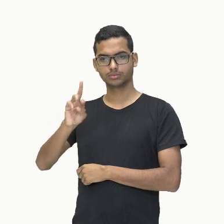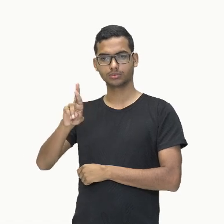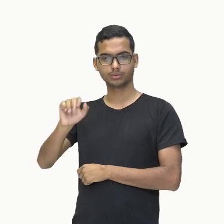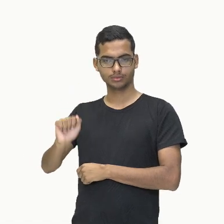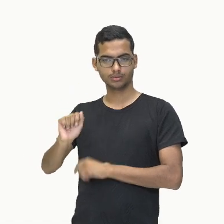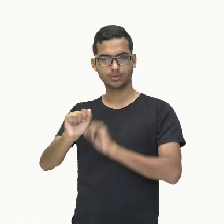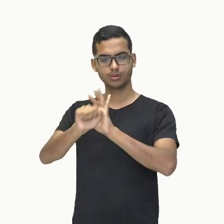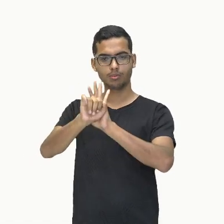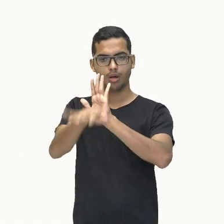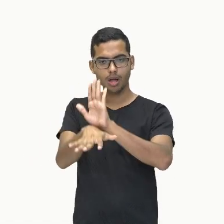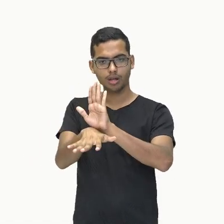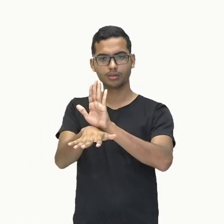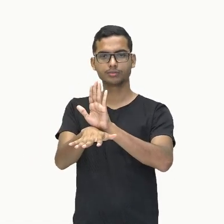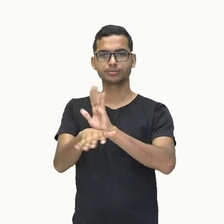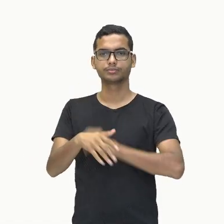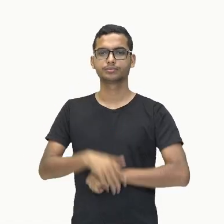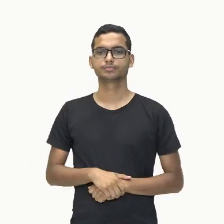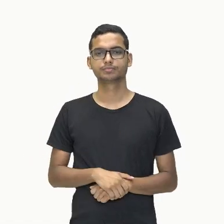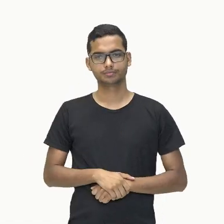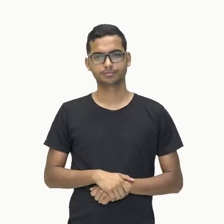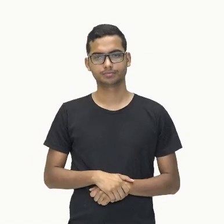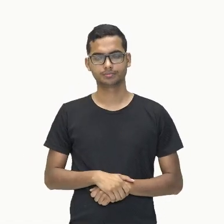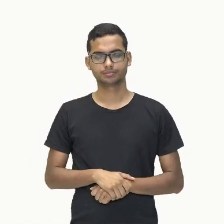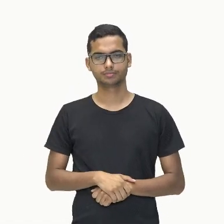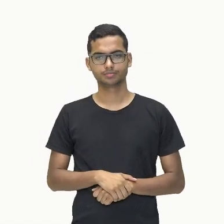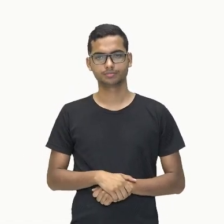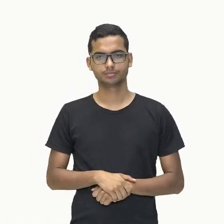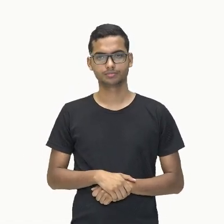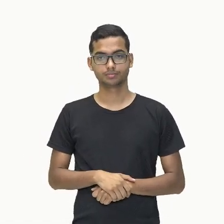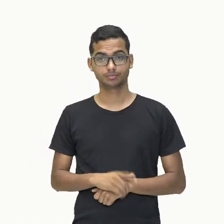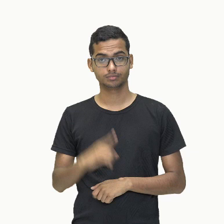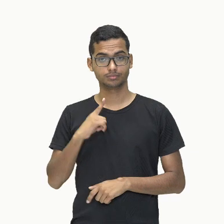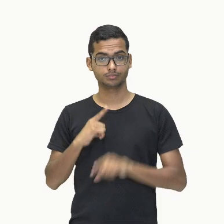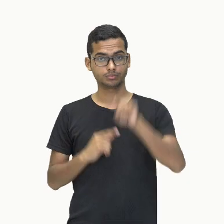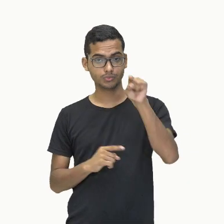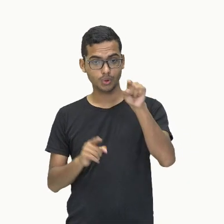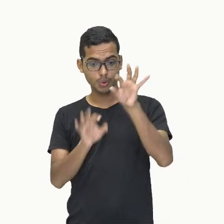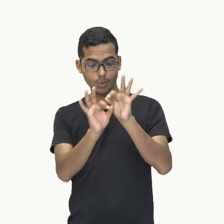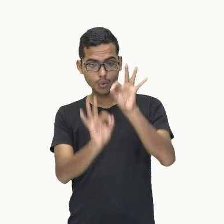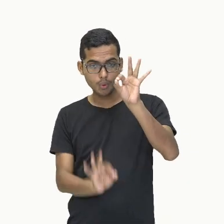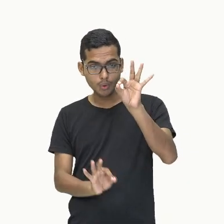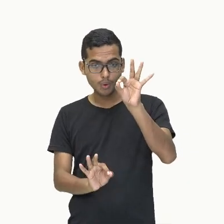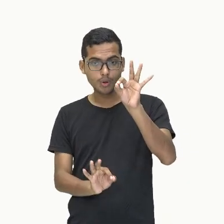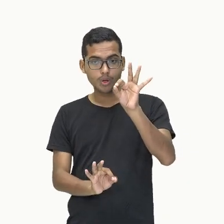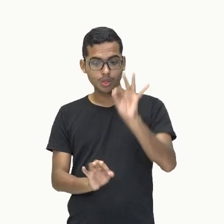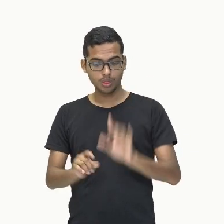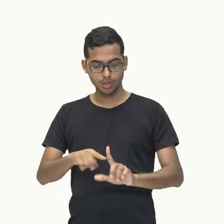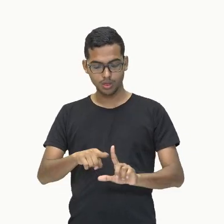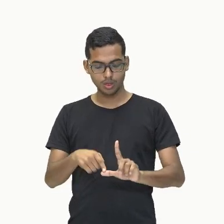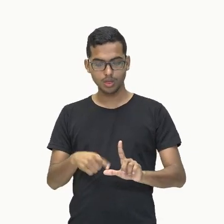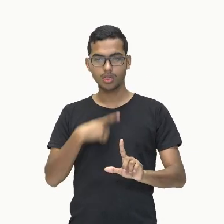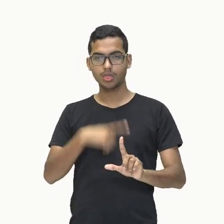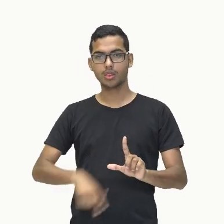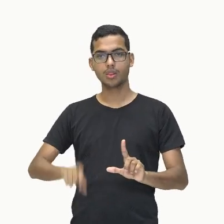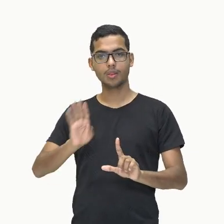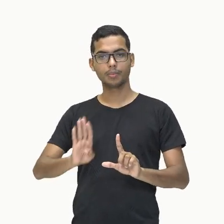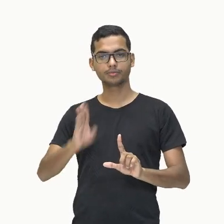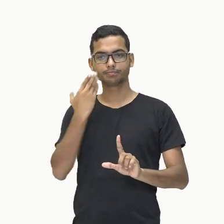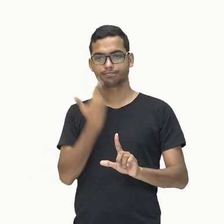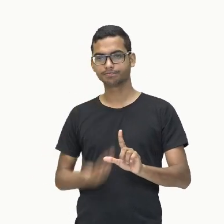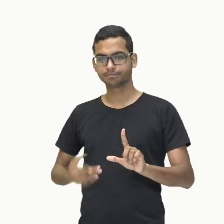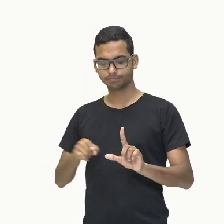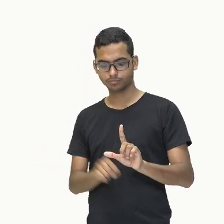Numa projeção aí de 90 graus, nós vamos ter o ponto B. Esse ponto B, então, vai ser aí a